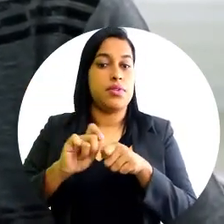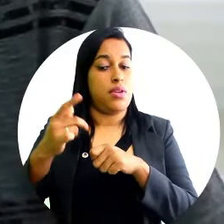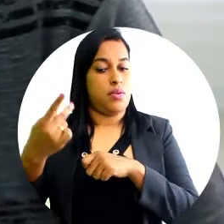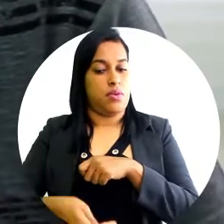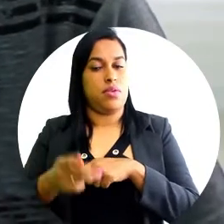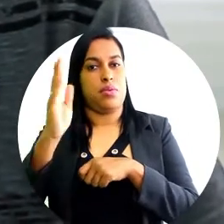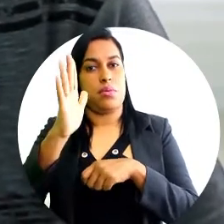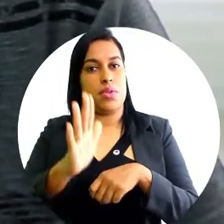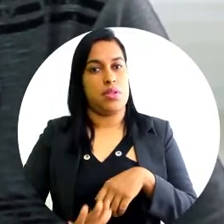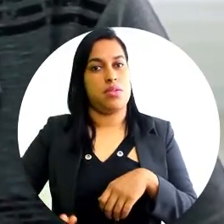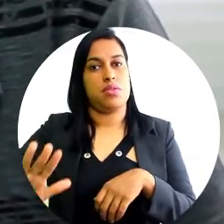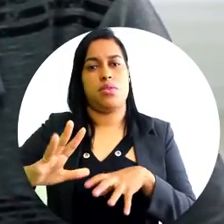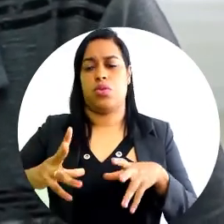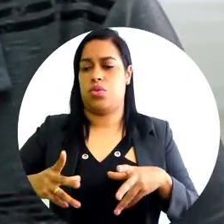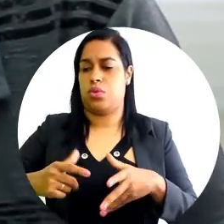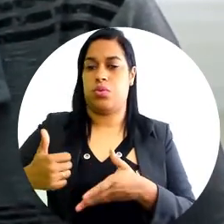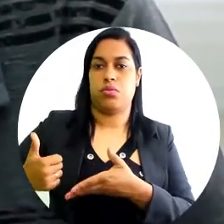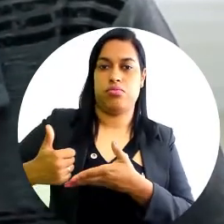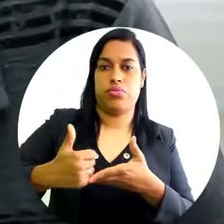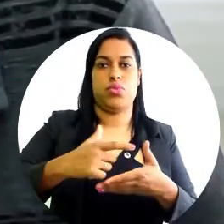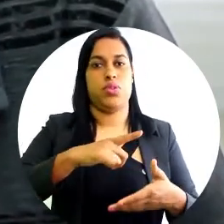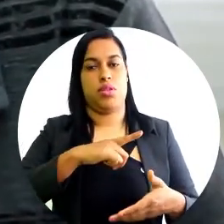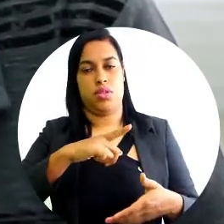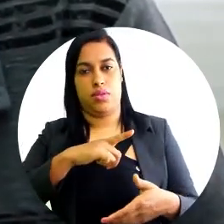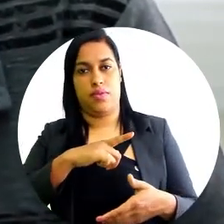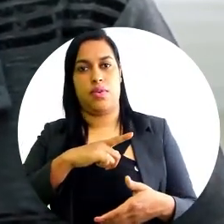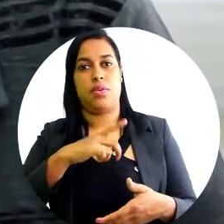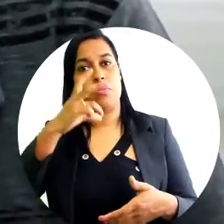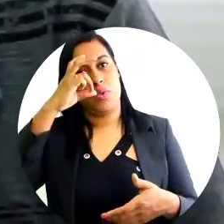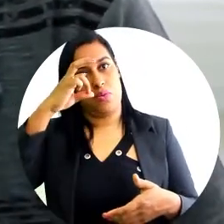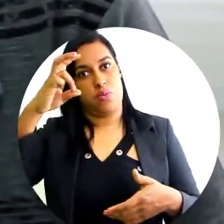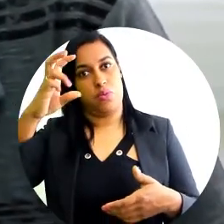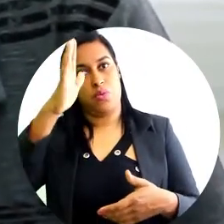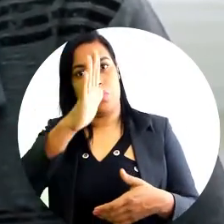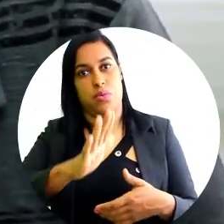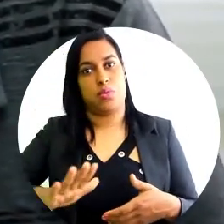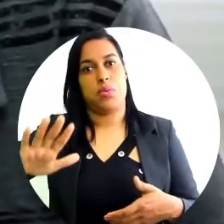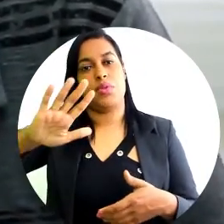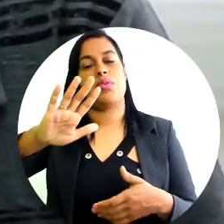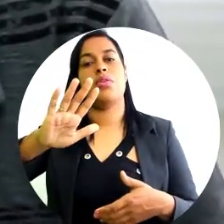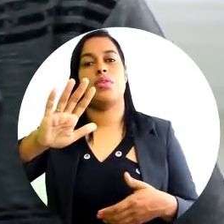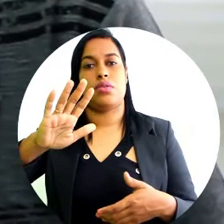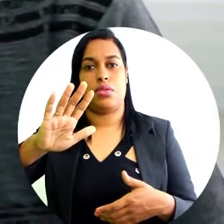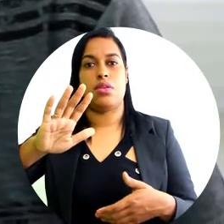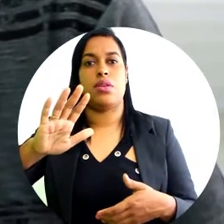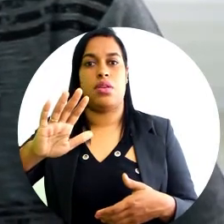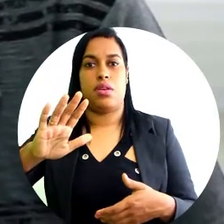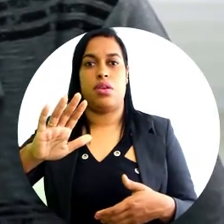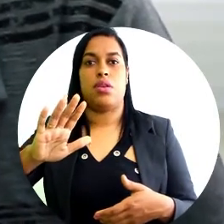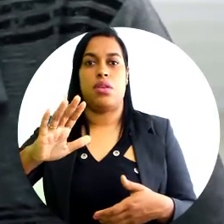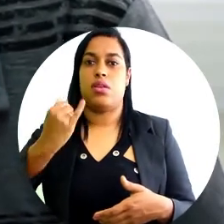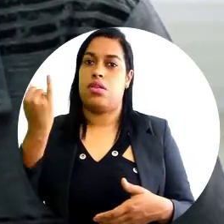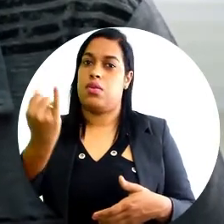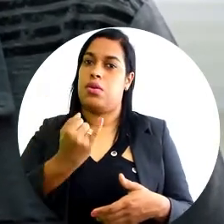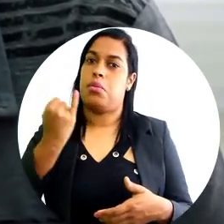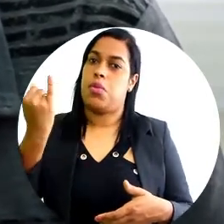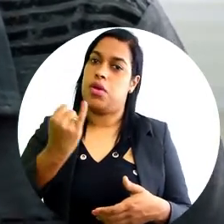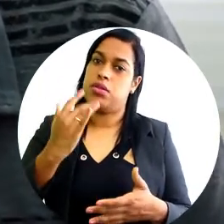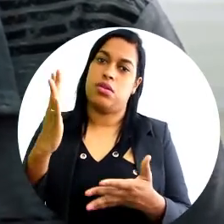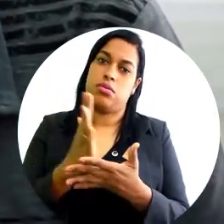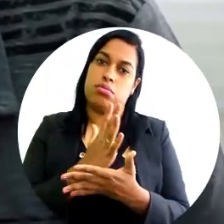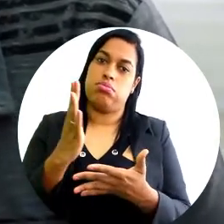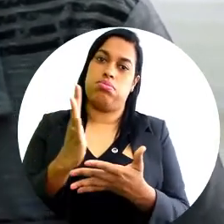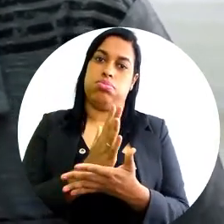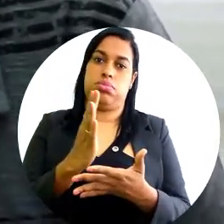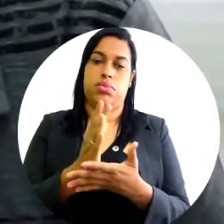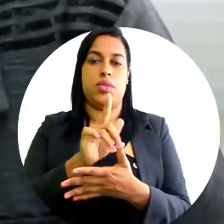africanos fizeram aqui no Brasil, de toda a contribuição que eles deram para a cultura brasileira como um todo, tão salientada